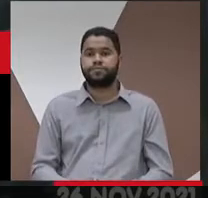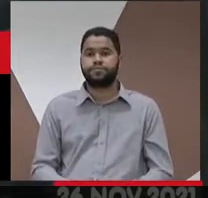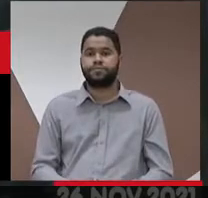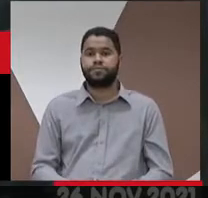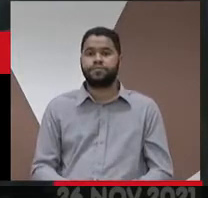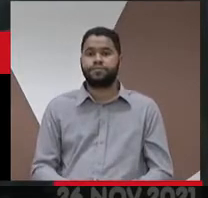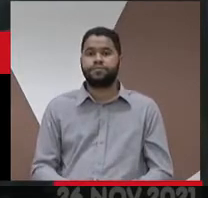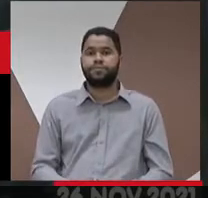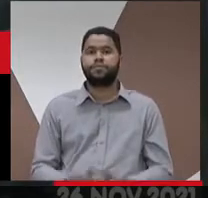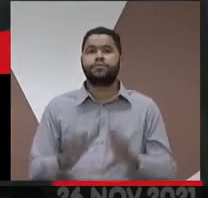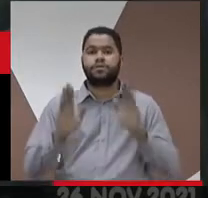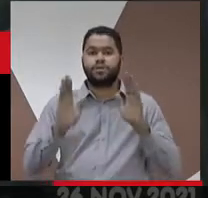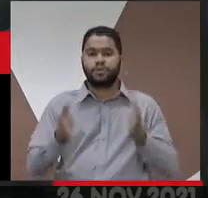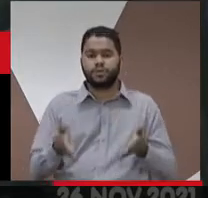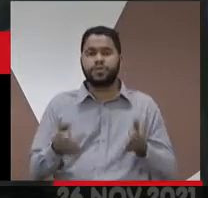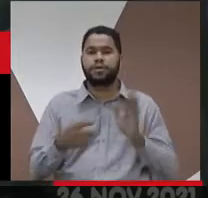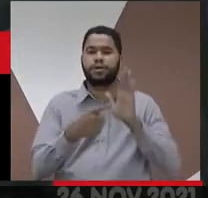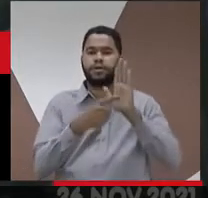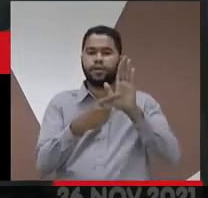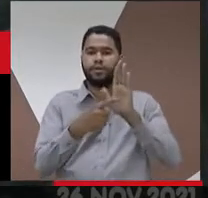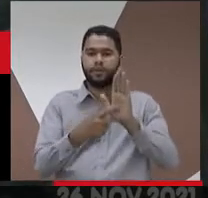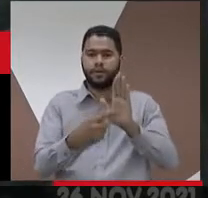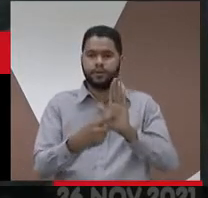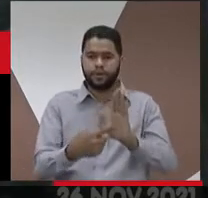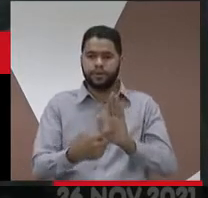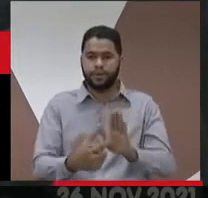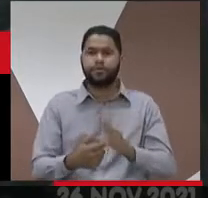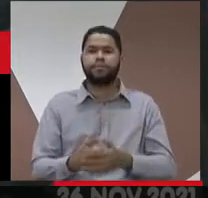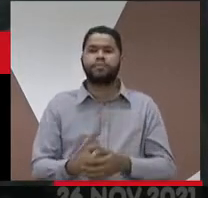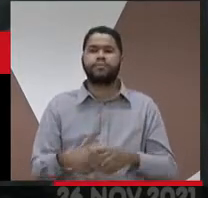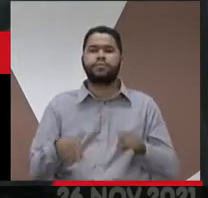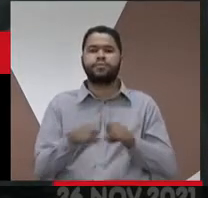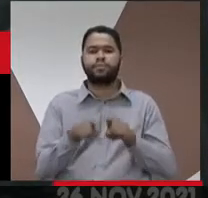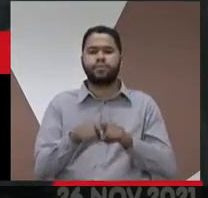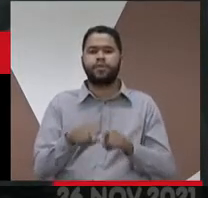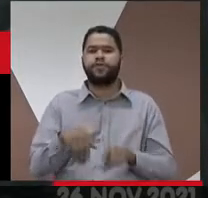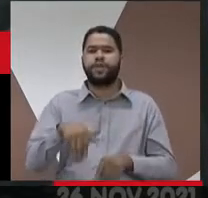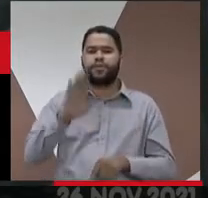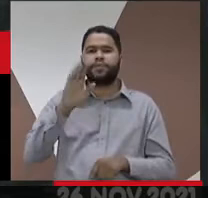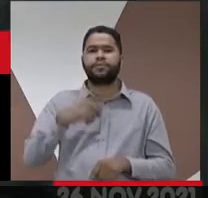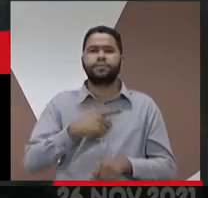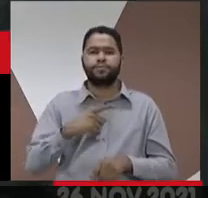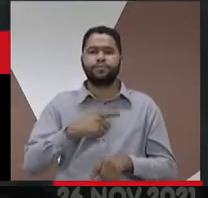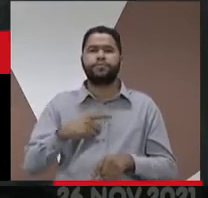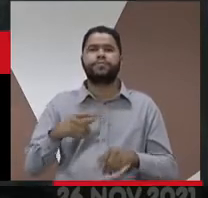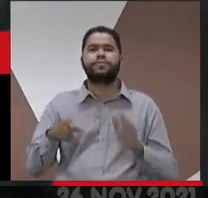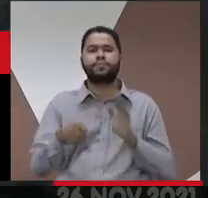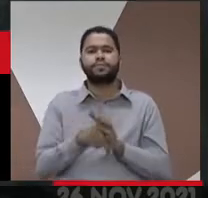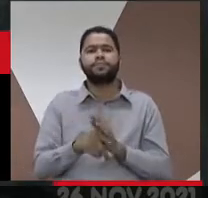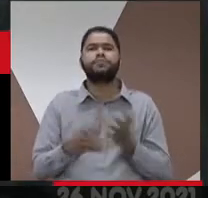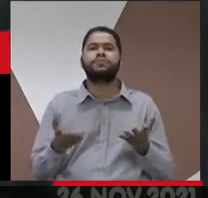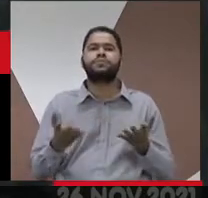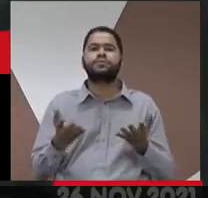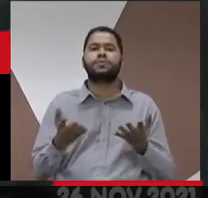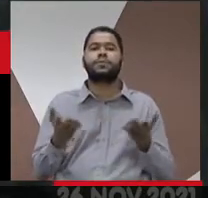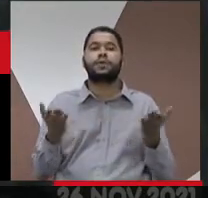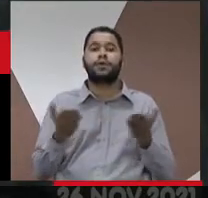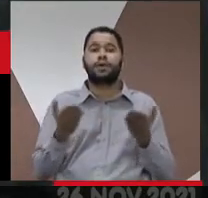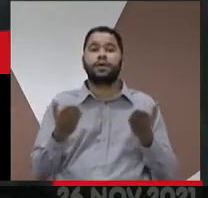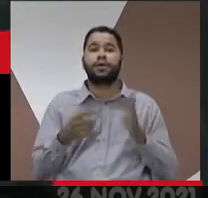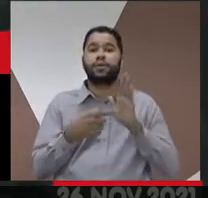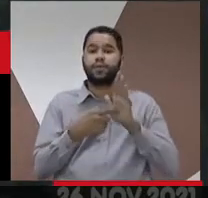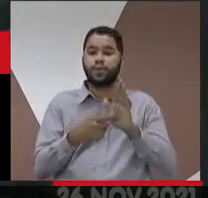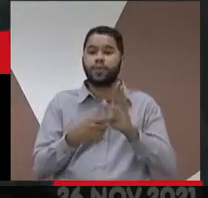Já foram apresentadas várias questões mais técnicas de traçado, vou passar